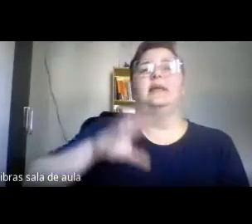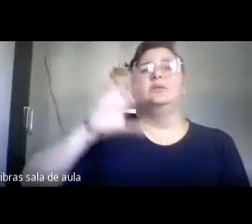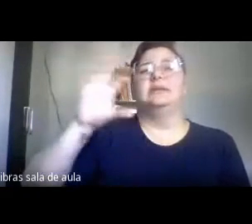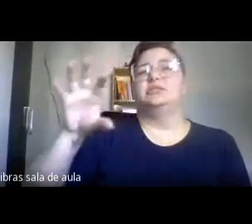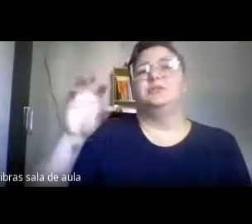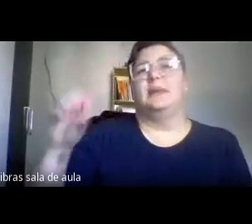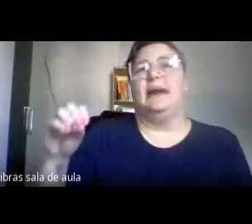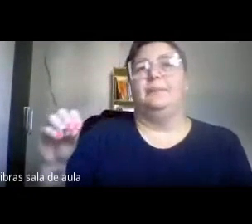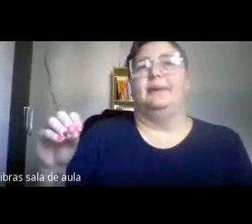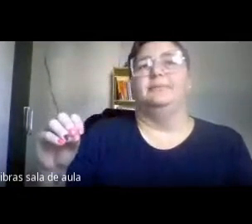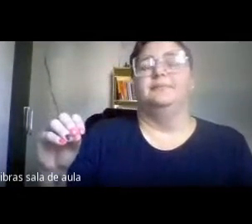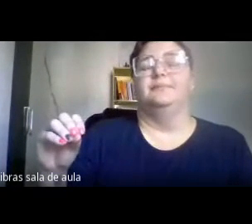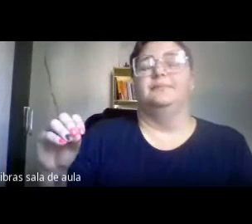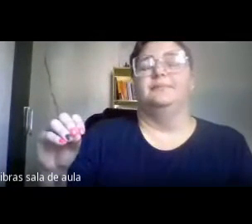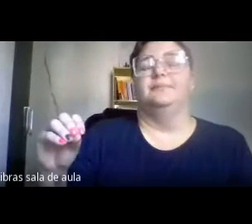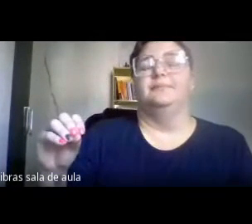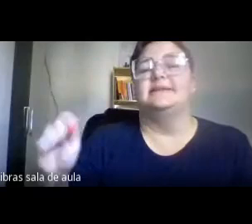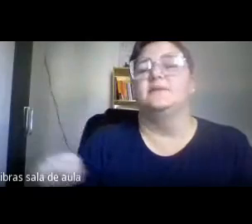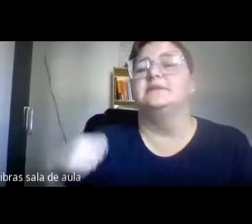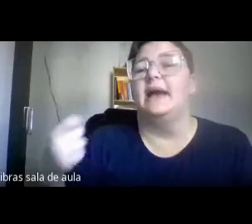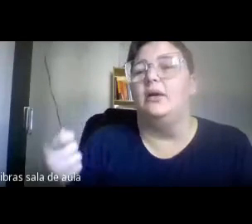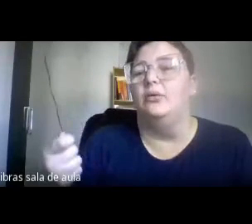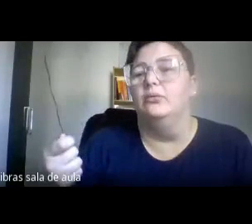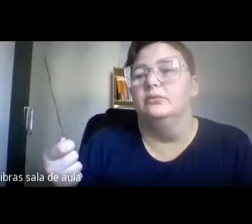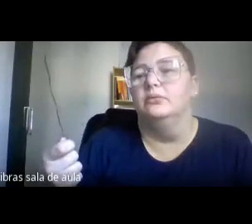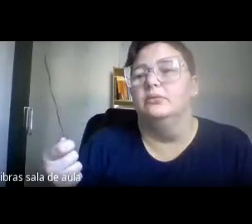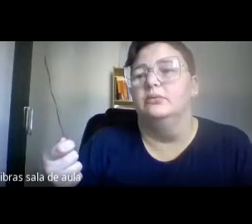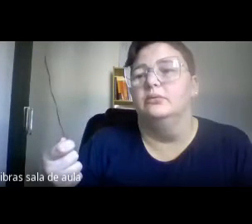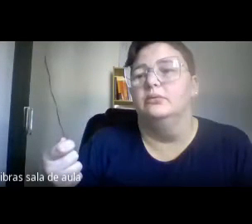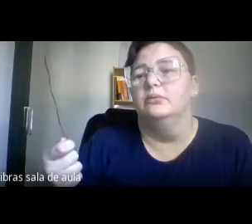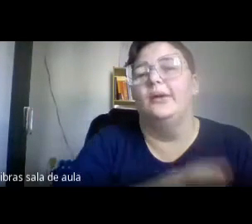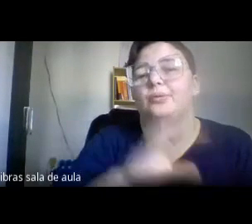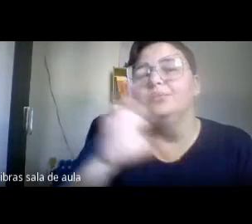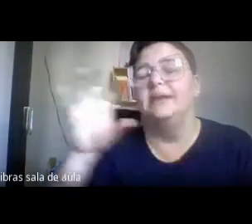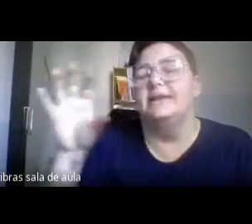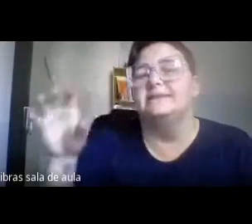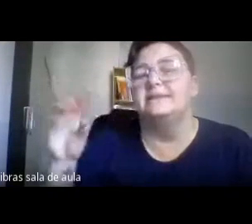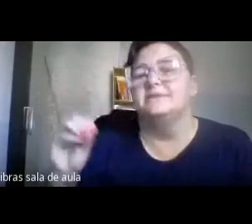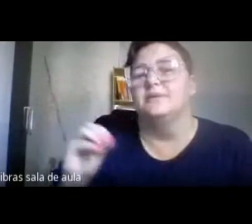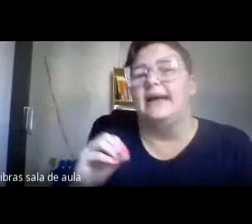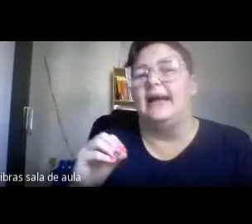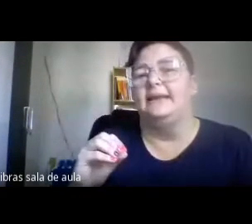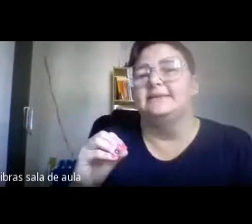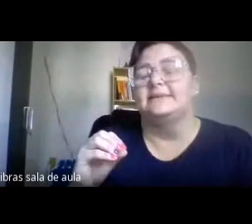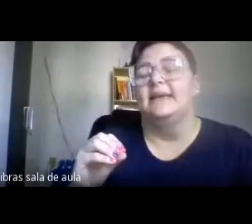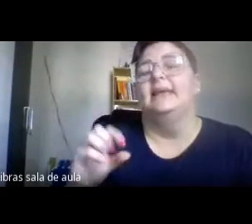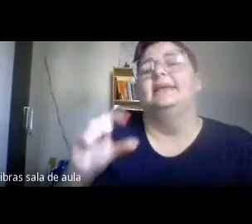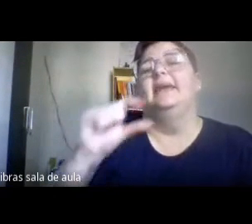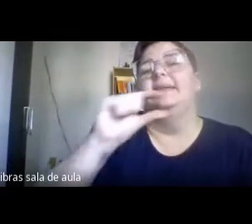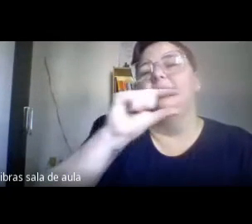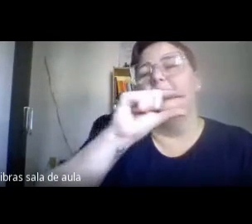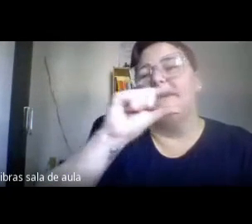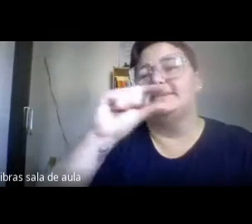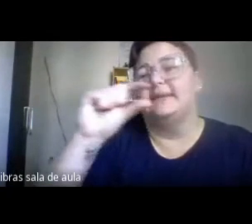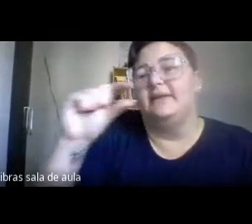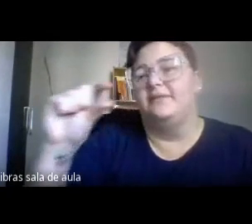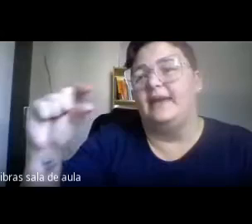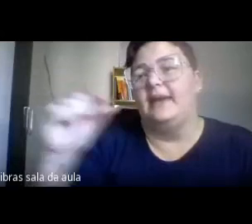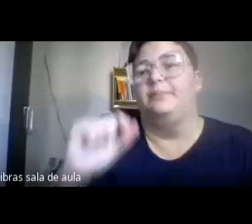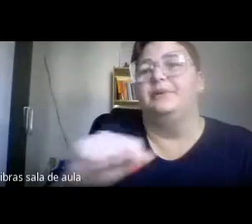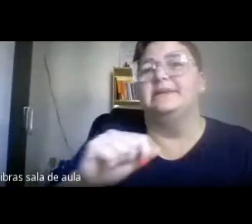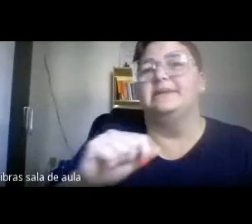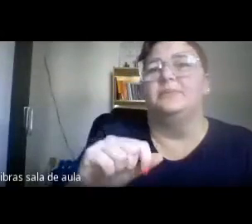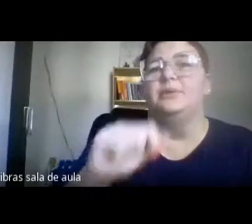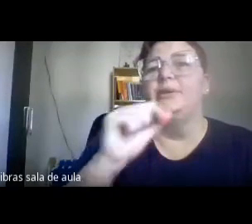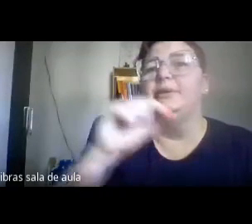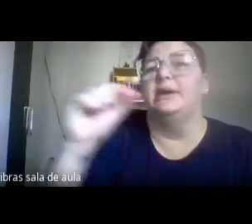E dentro deste mapa, trazer o sinal de cada um desses lugares. E aí também